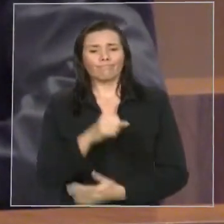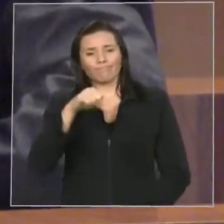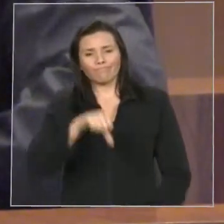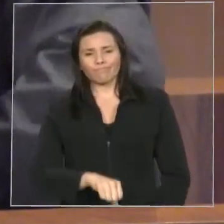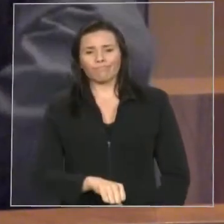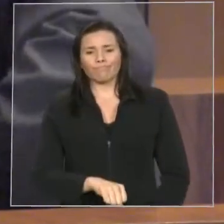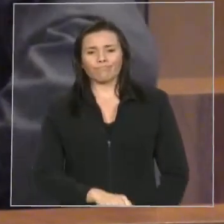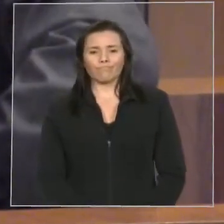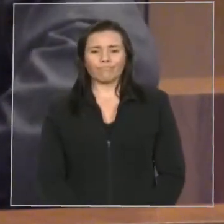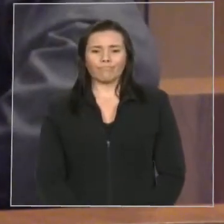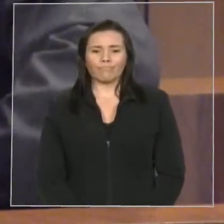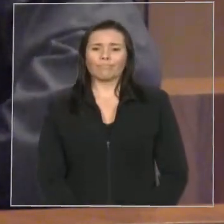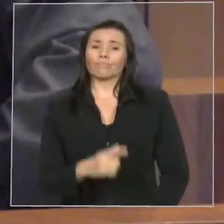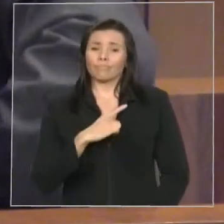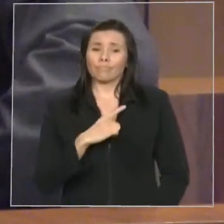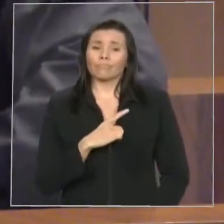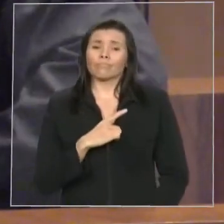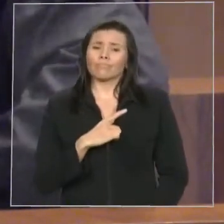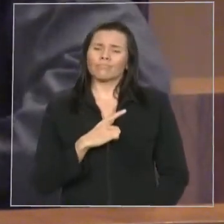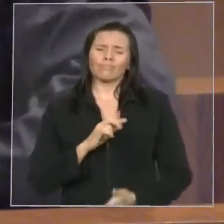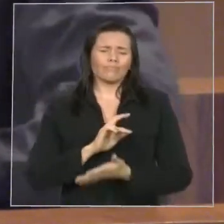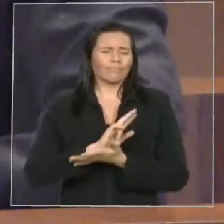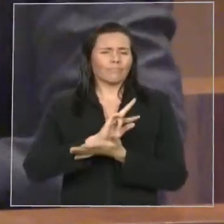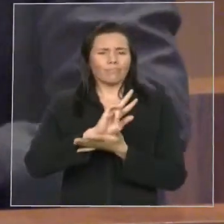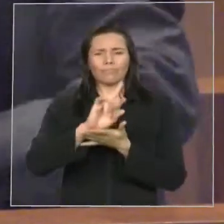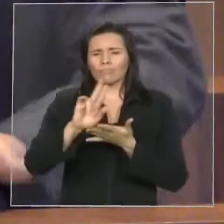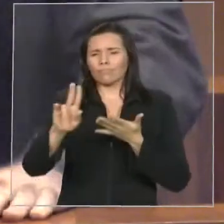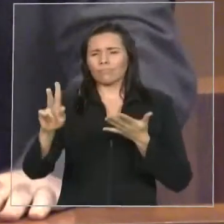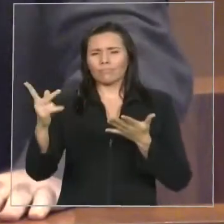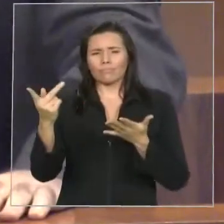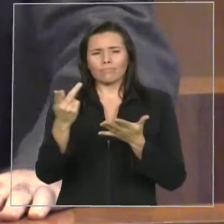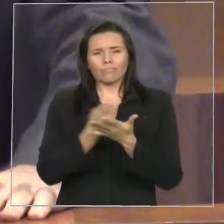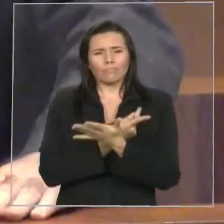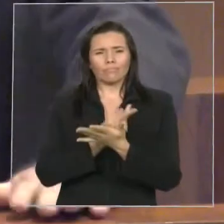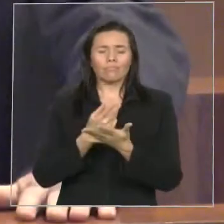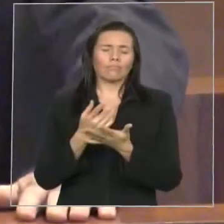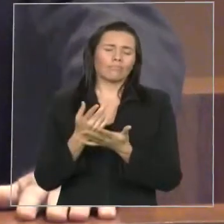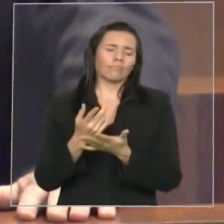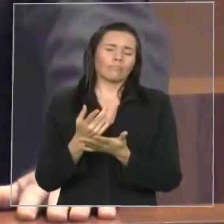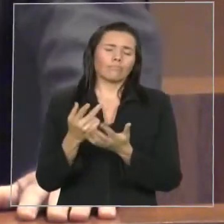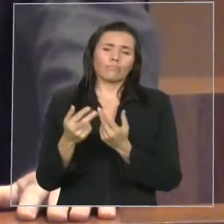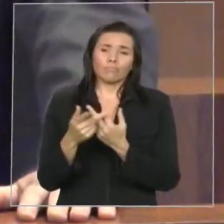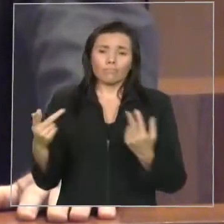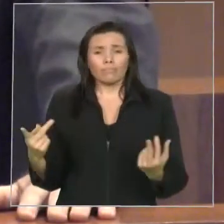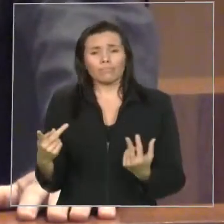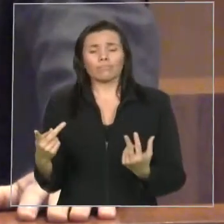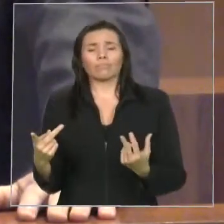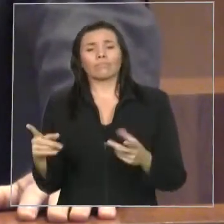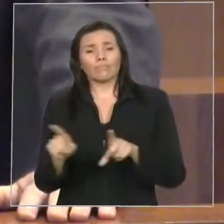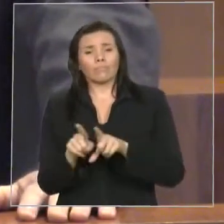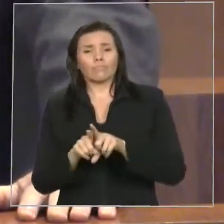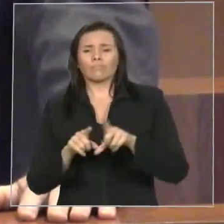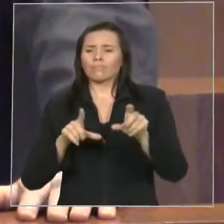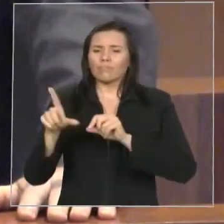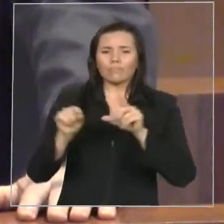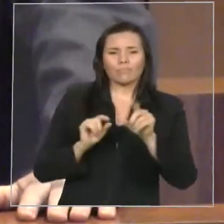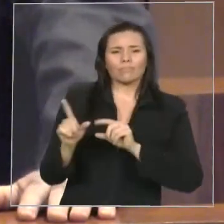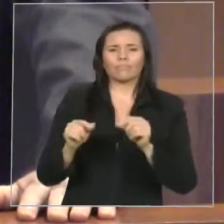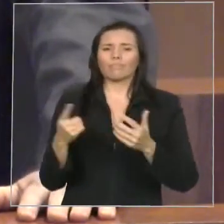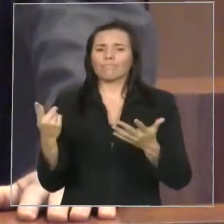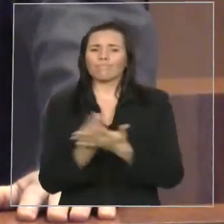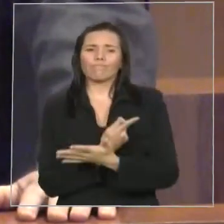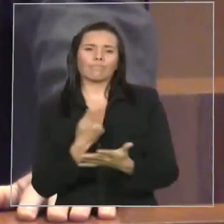muitas escolhas erradas, senador Bira do Pindaré. É verdade?